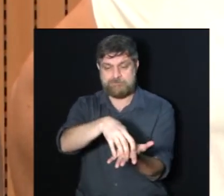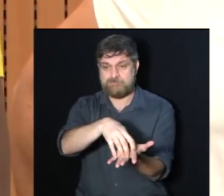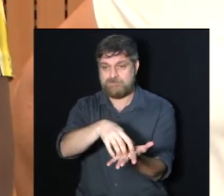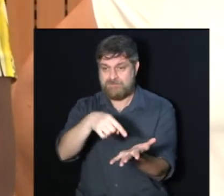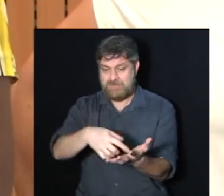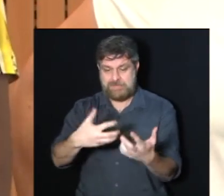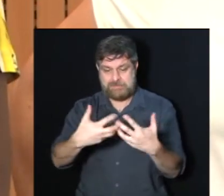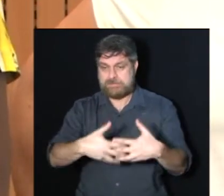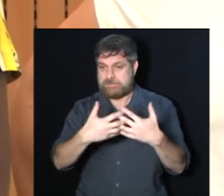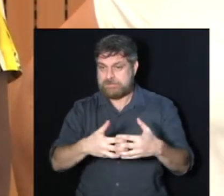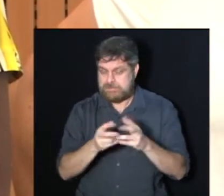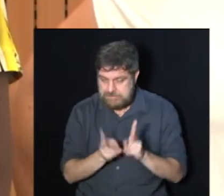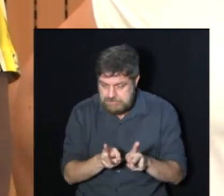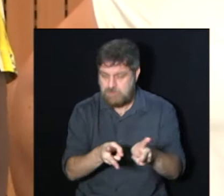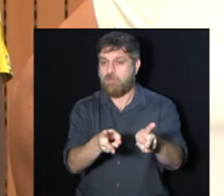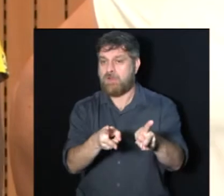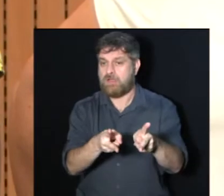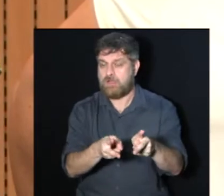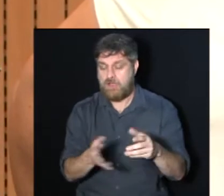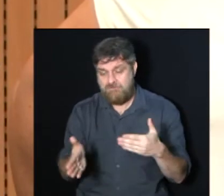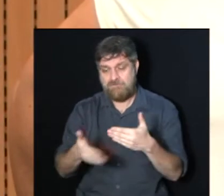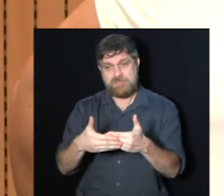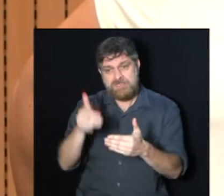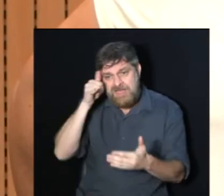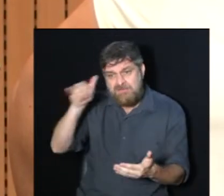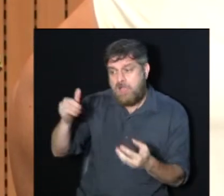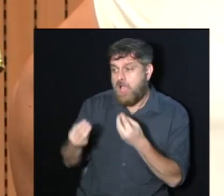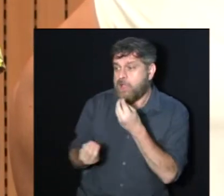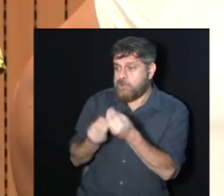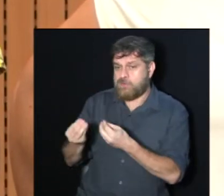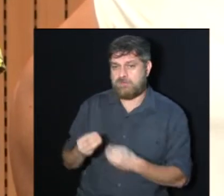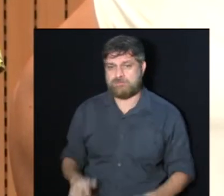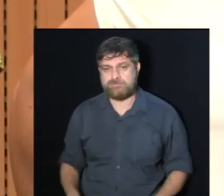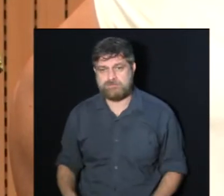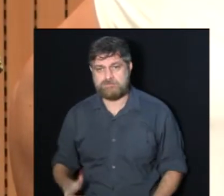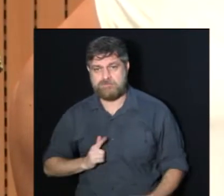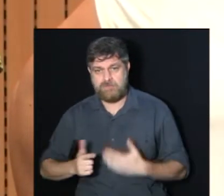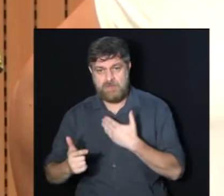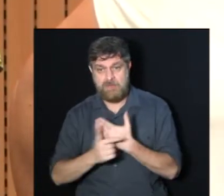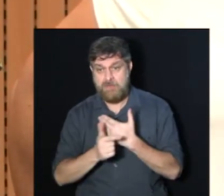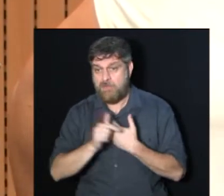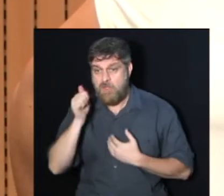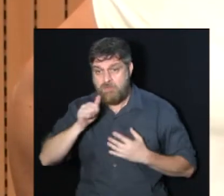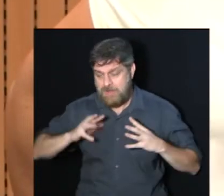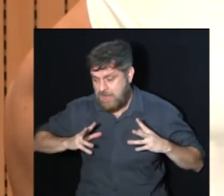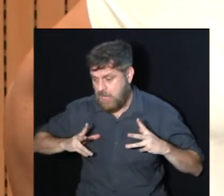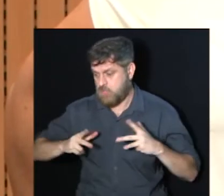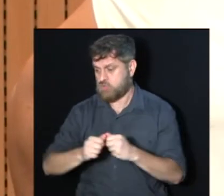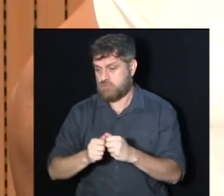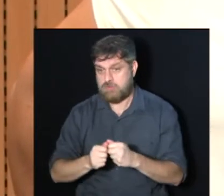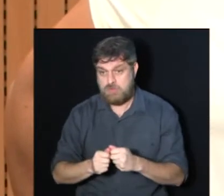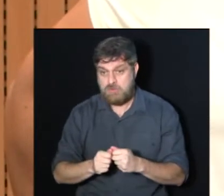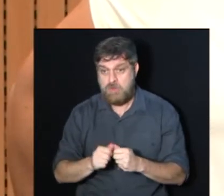público não se feche, né? Eu acho que isso é um papel de todas nós, homens e